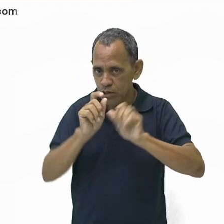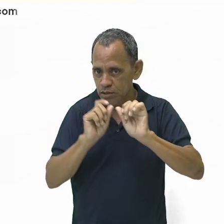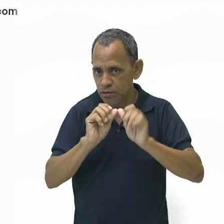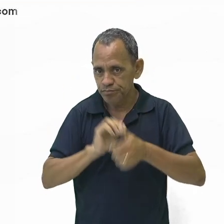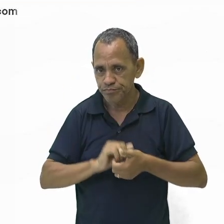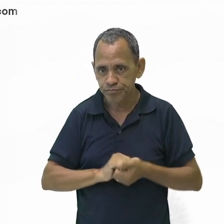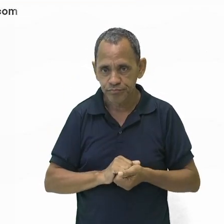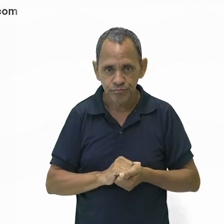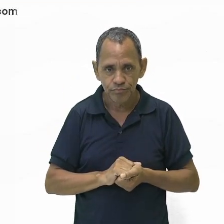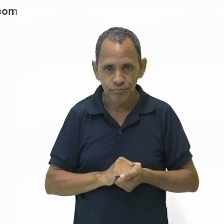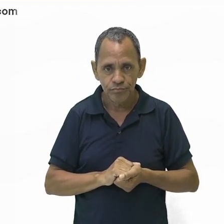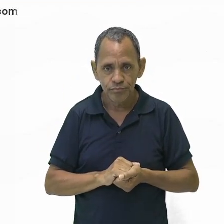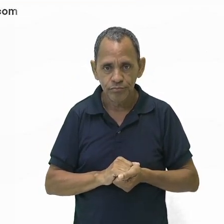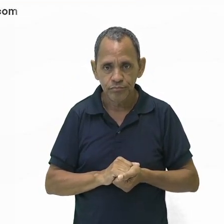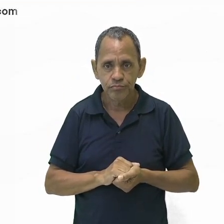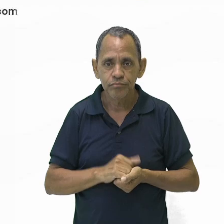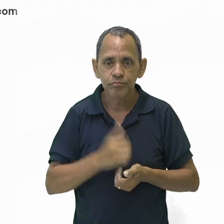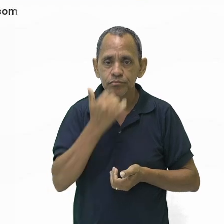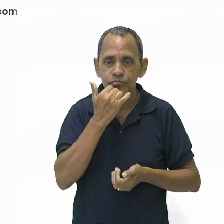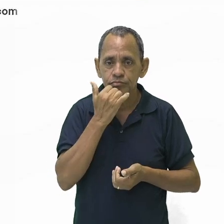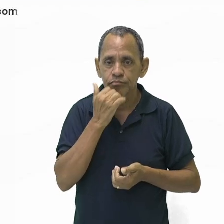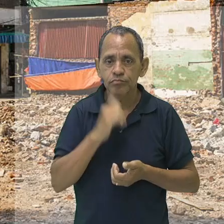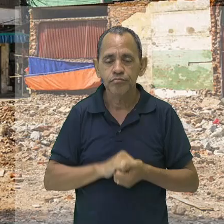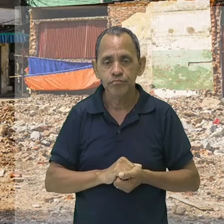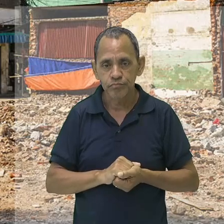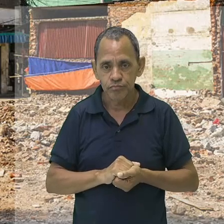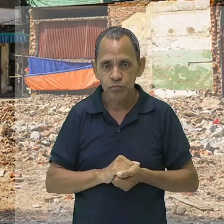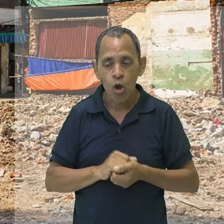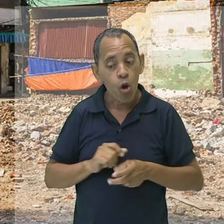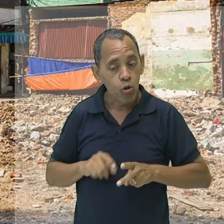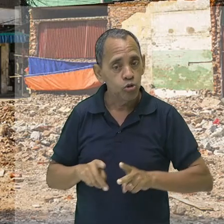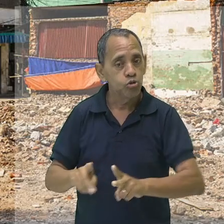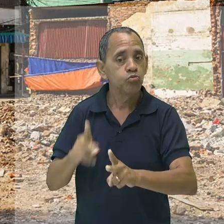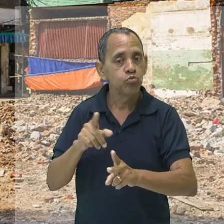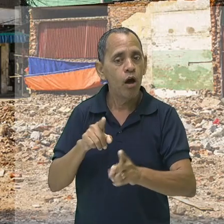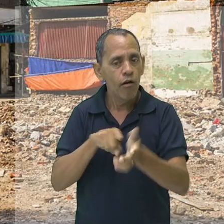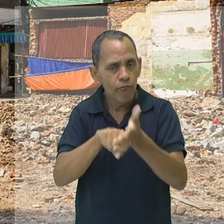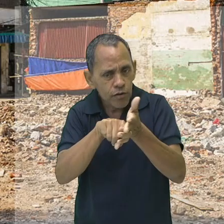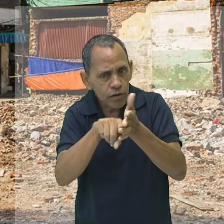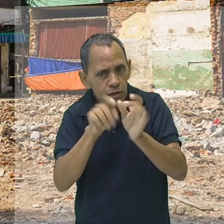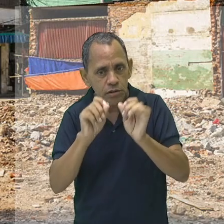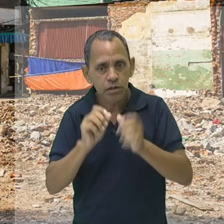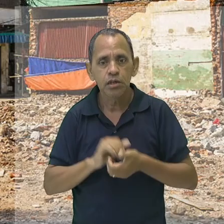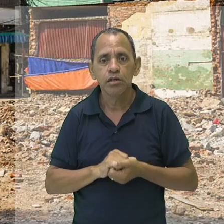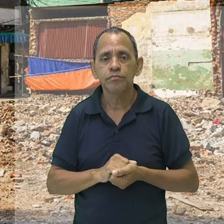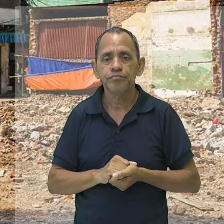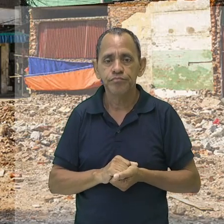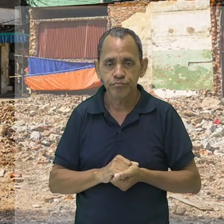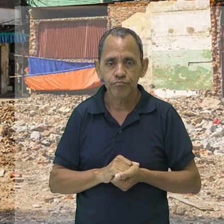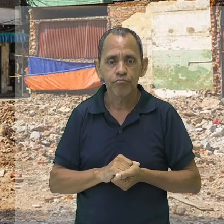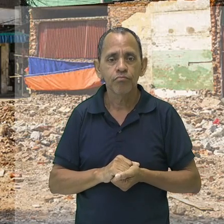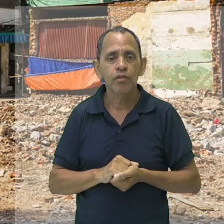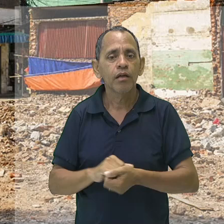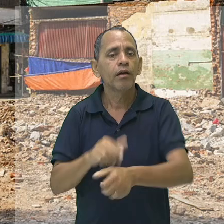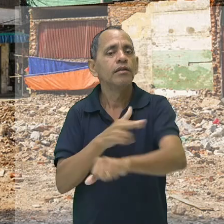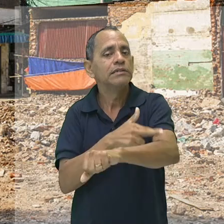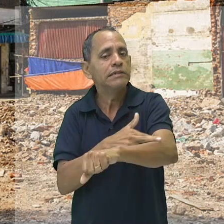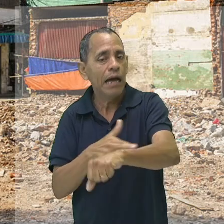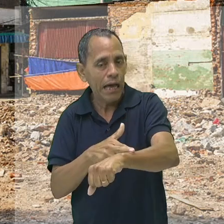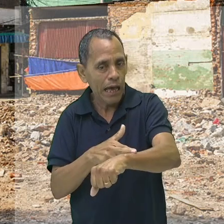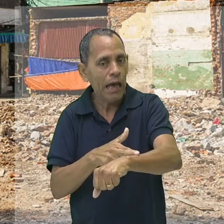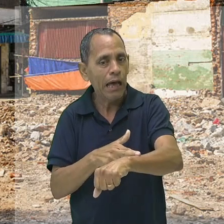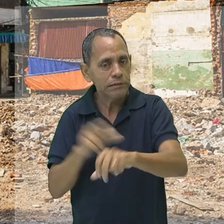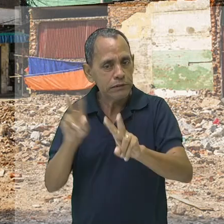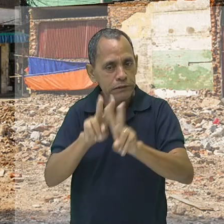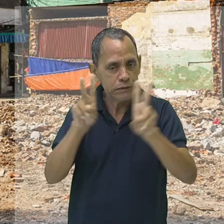né? Na próxima tela não, a gente vai continuar verificando, né, que essa questão racial ela é muito pesada, ela é muito intensa